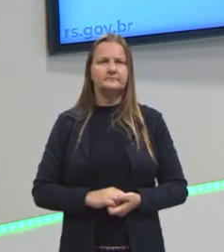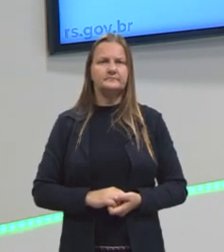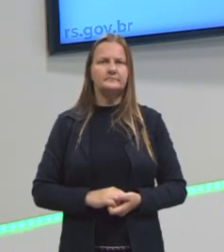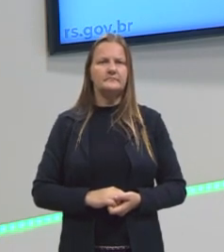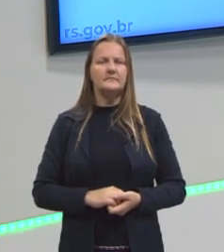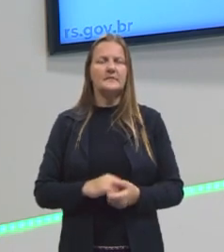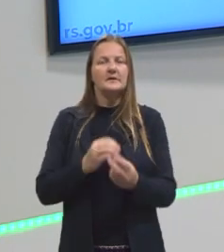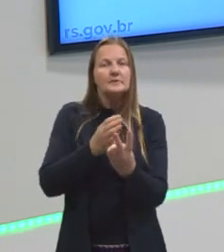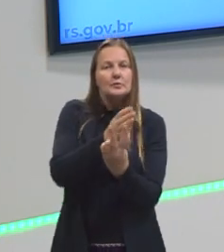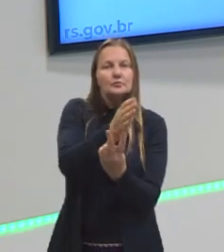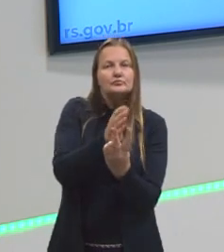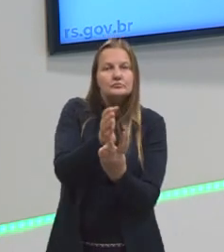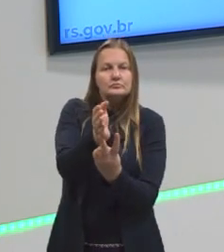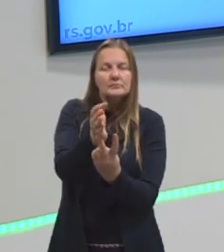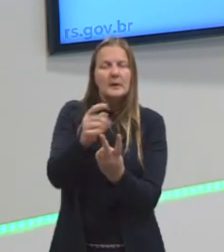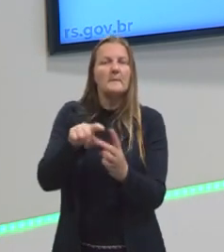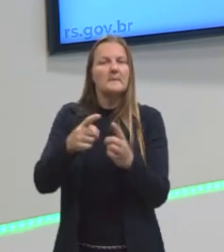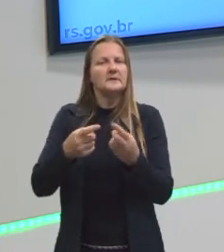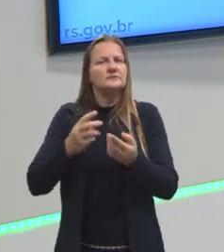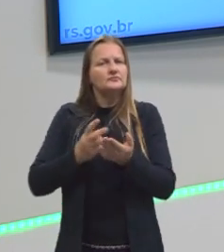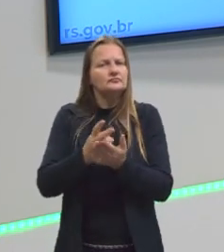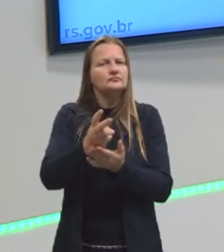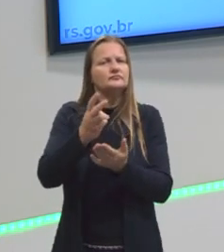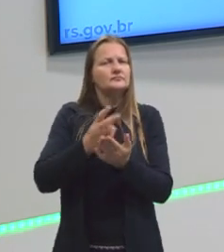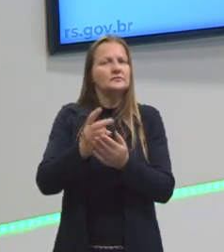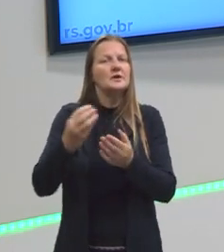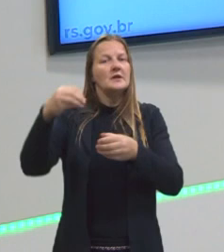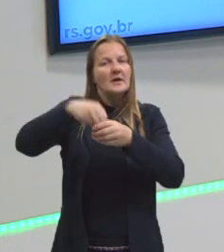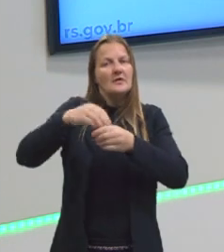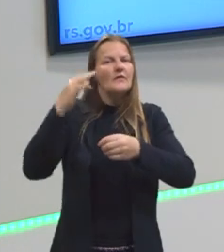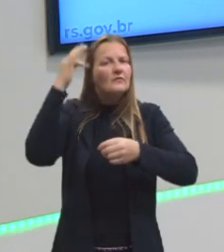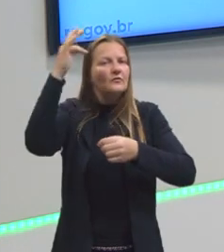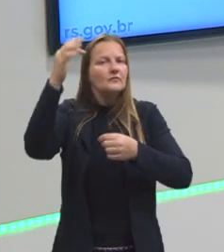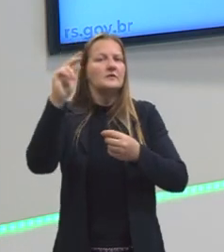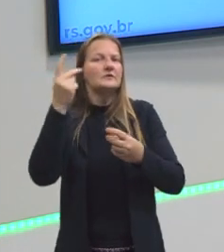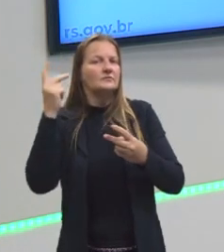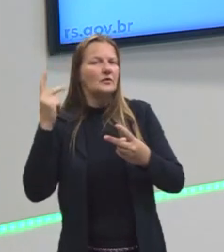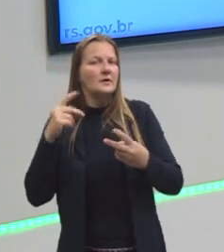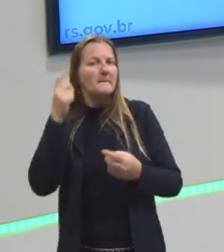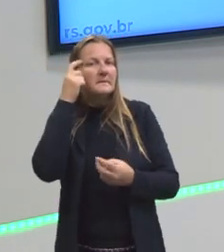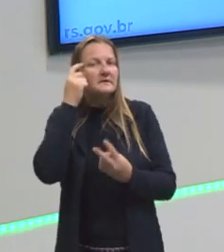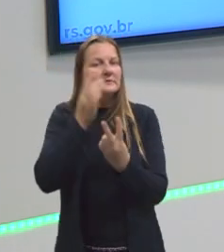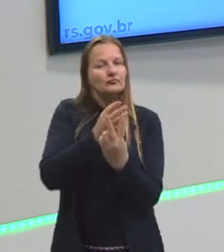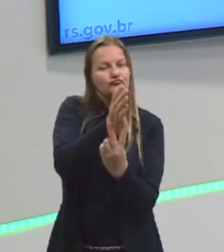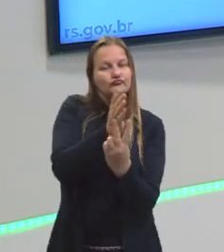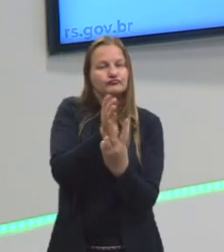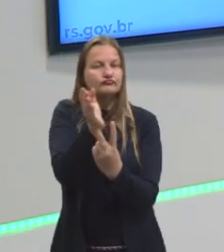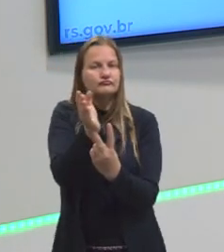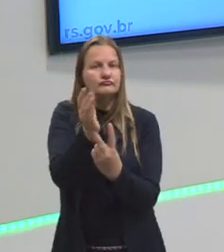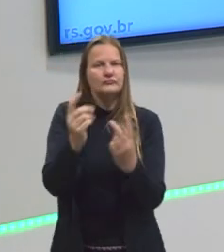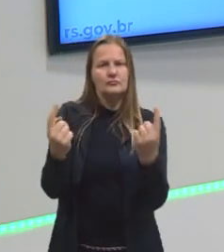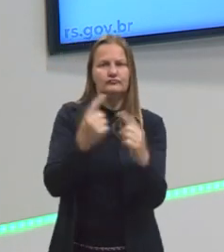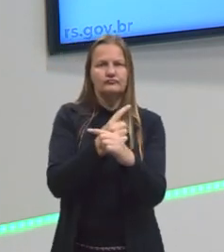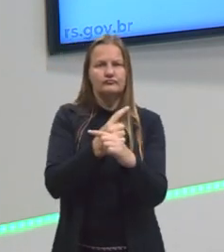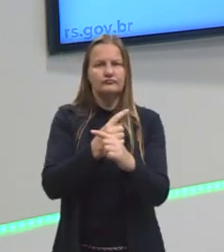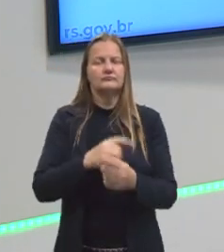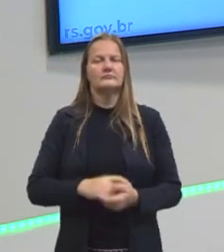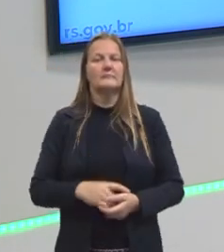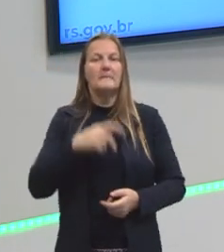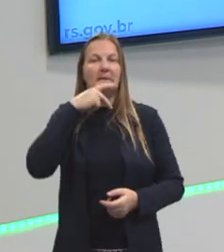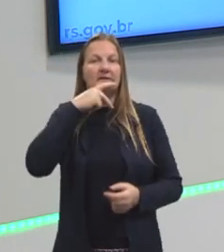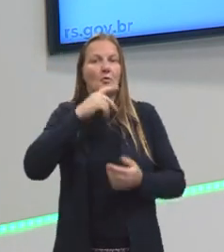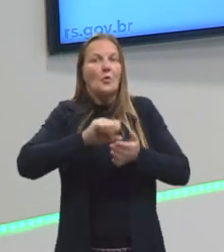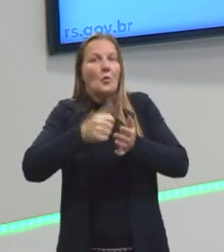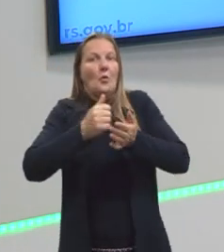dessa dualidade mas ela perpassa por muito tempo na filosofia e na história esse pensamento dualista vindo do patrão